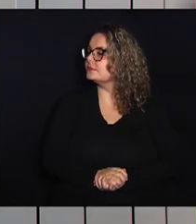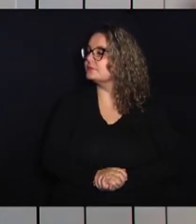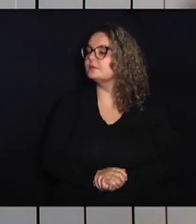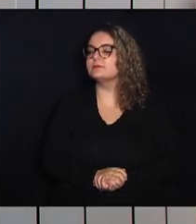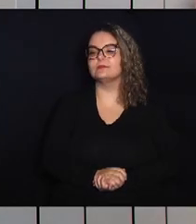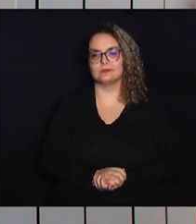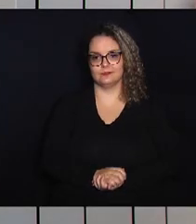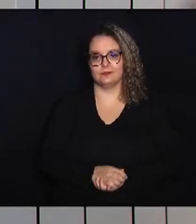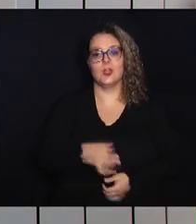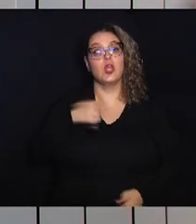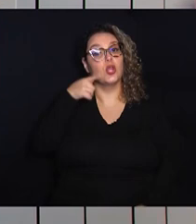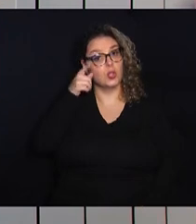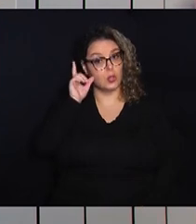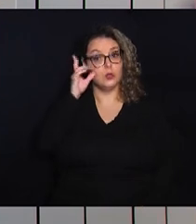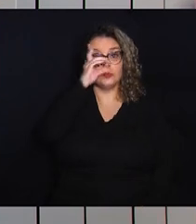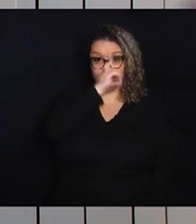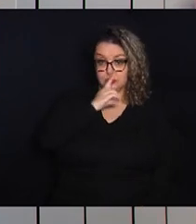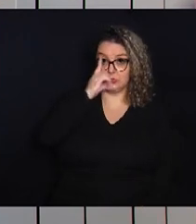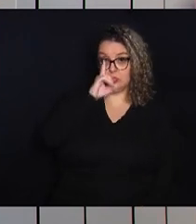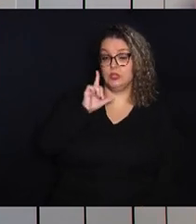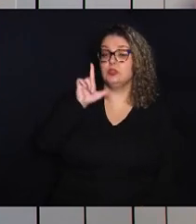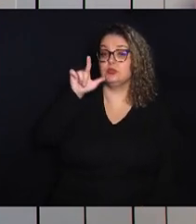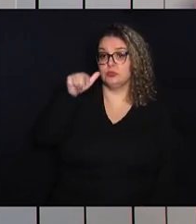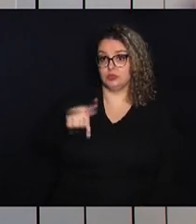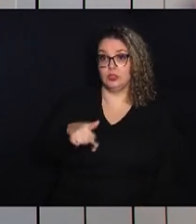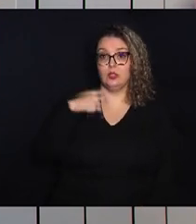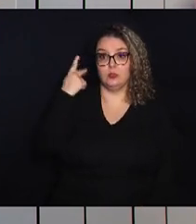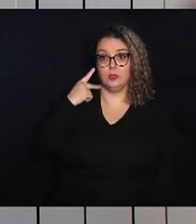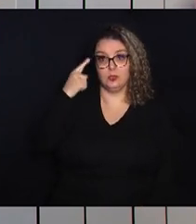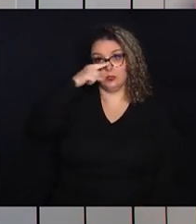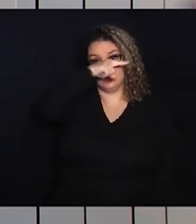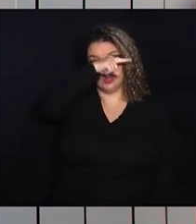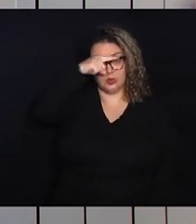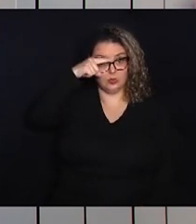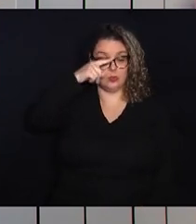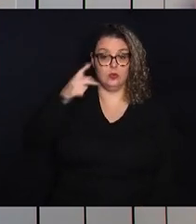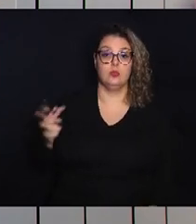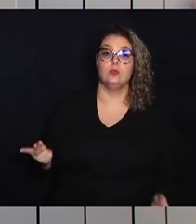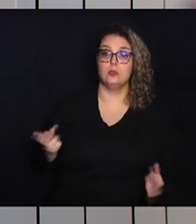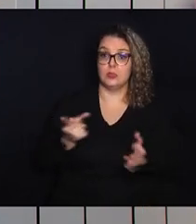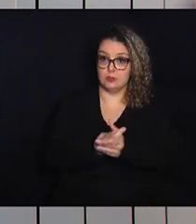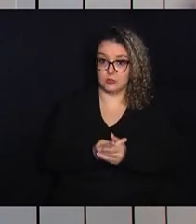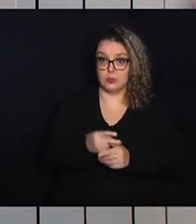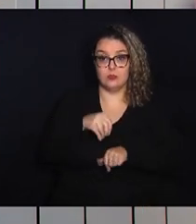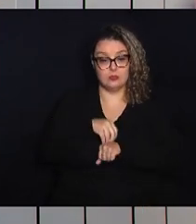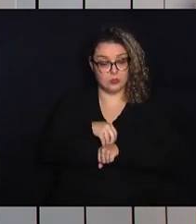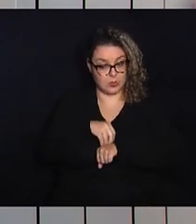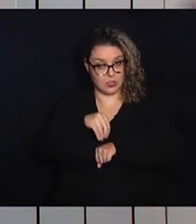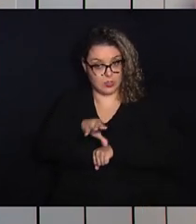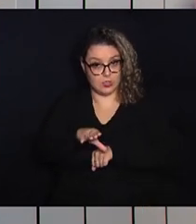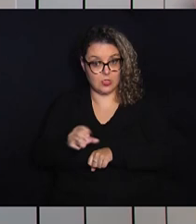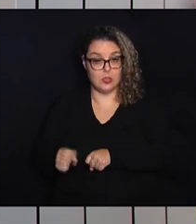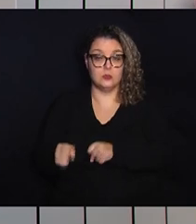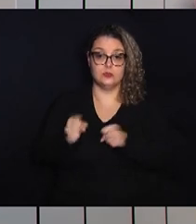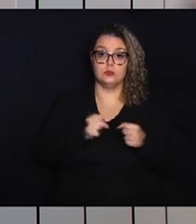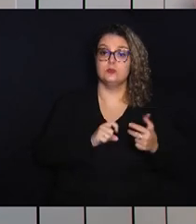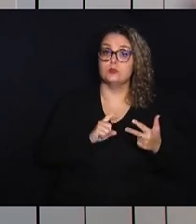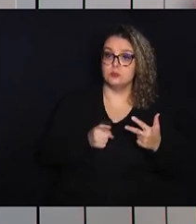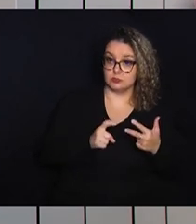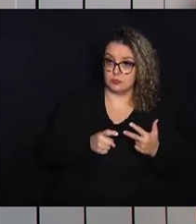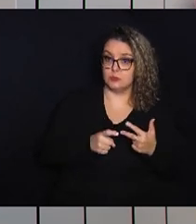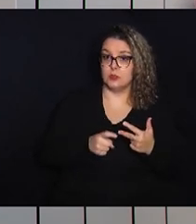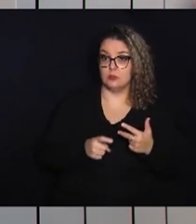E ontem, no domingo, depois do vereador Otto Alejandro protocolar uma indicação ao Poder Executivo para